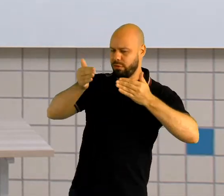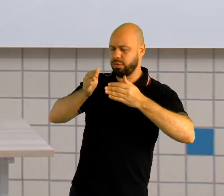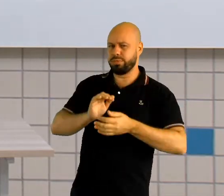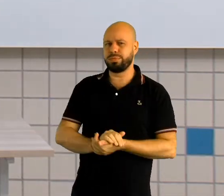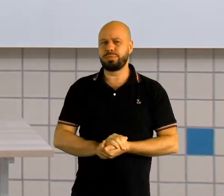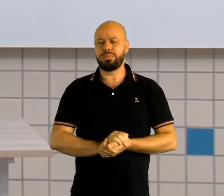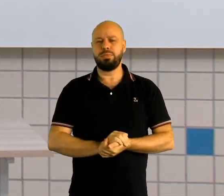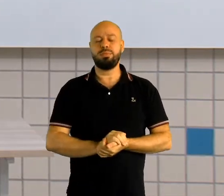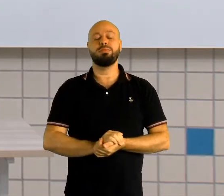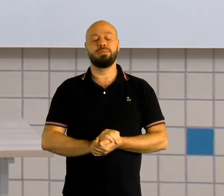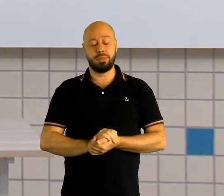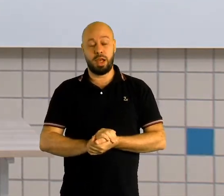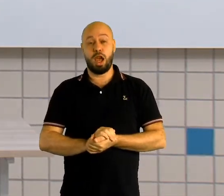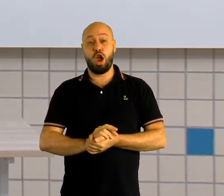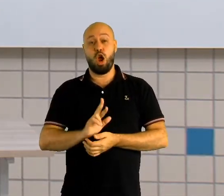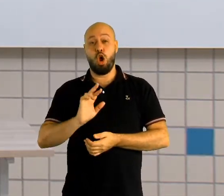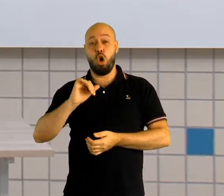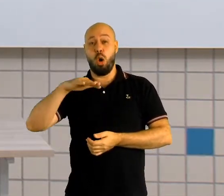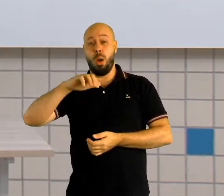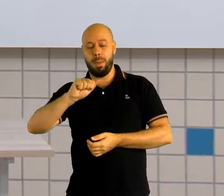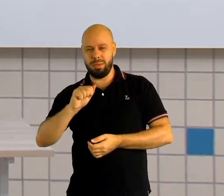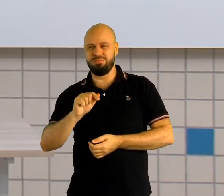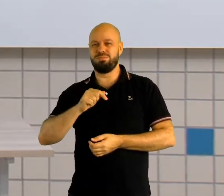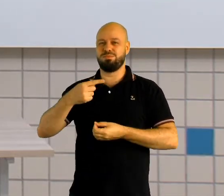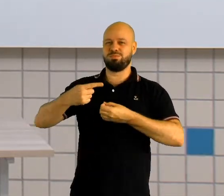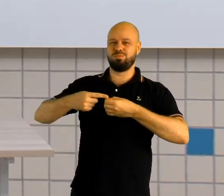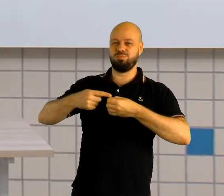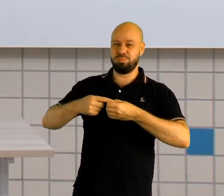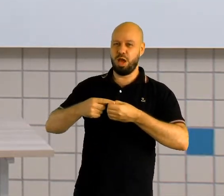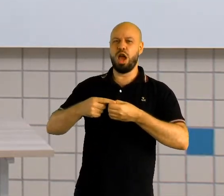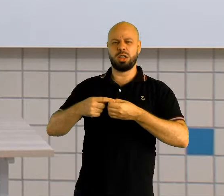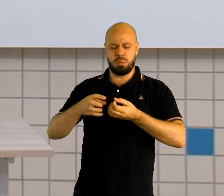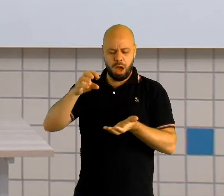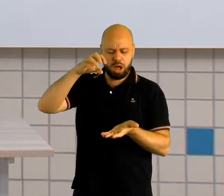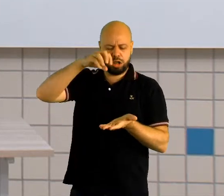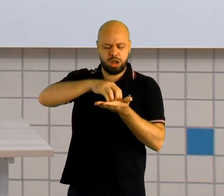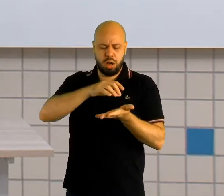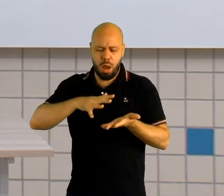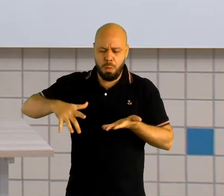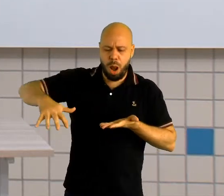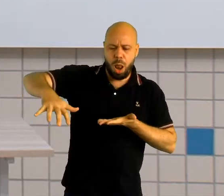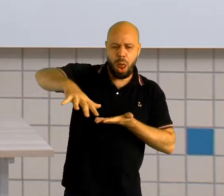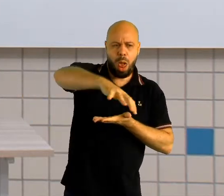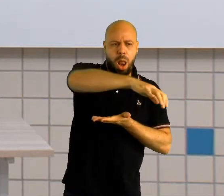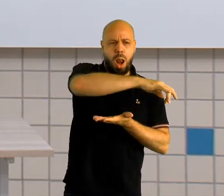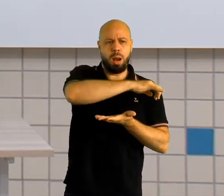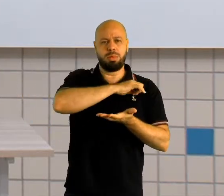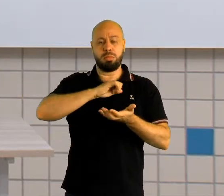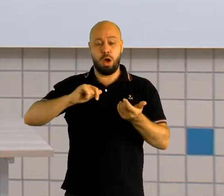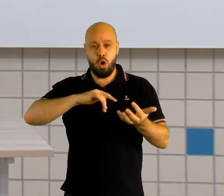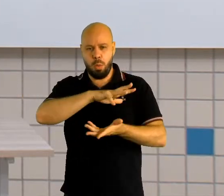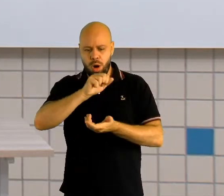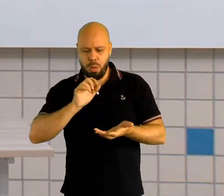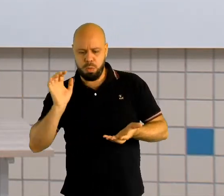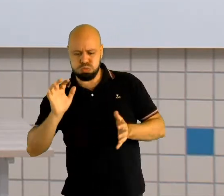tornou o centro do mundo conhecido entre os anos de 750 a.C.